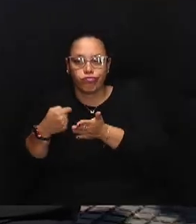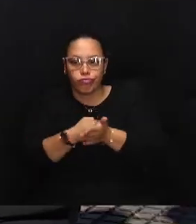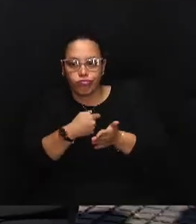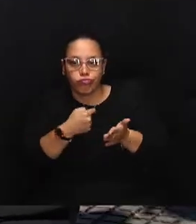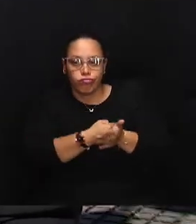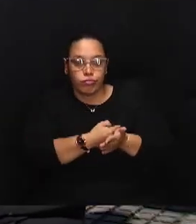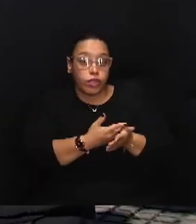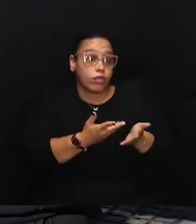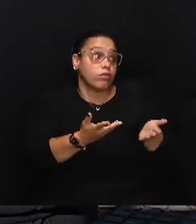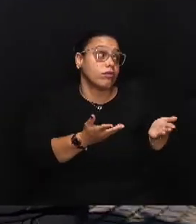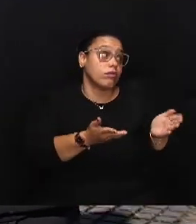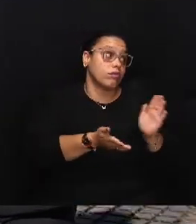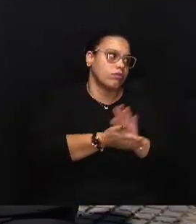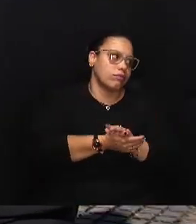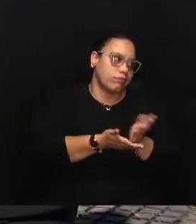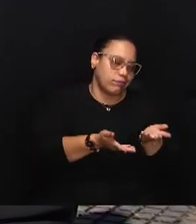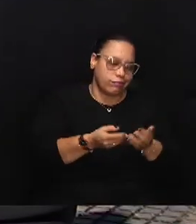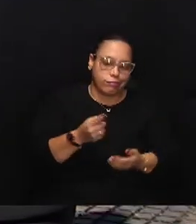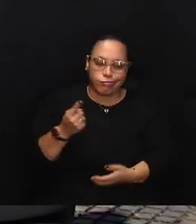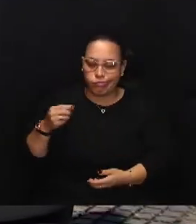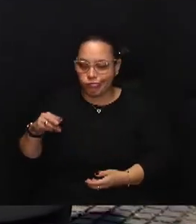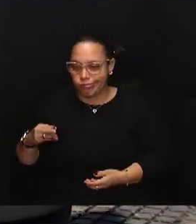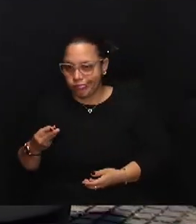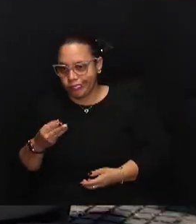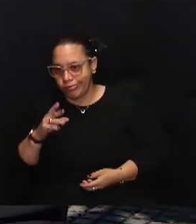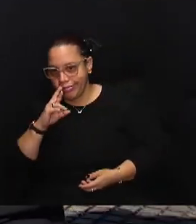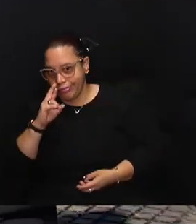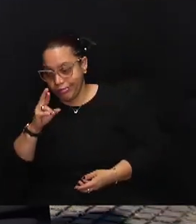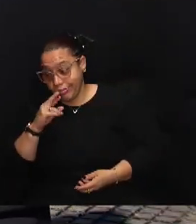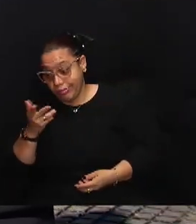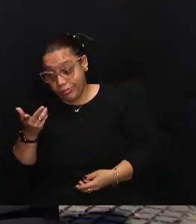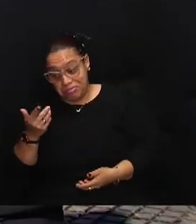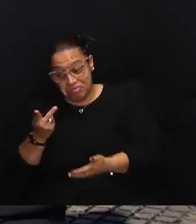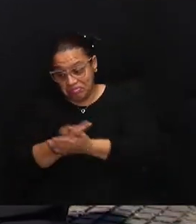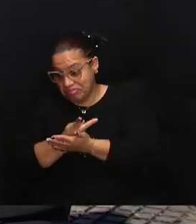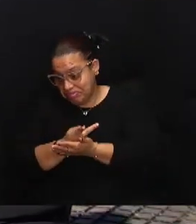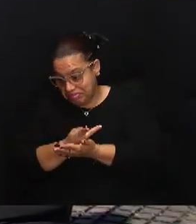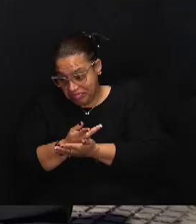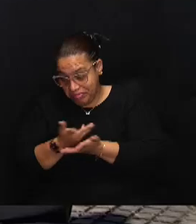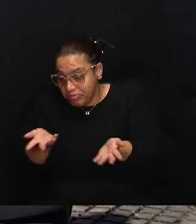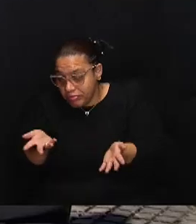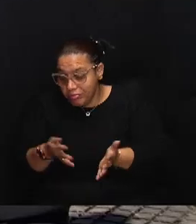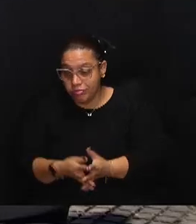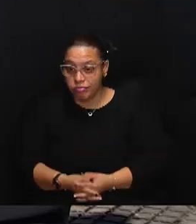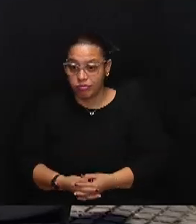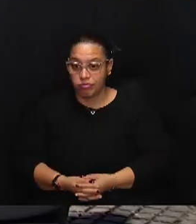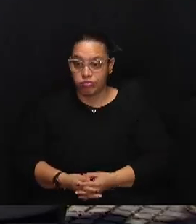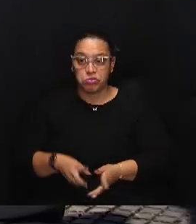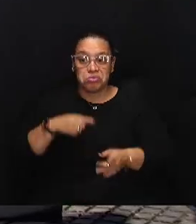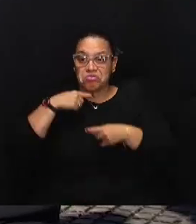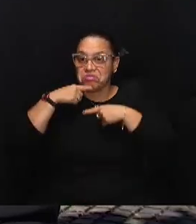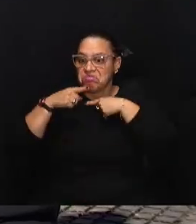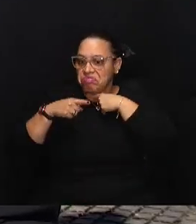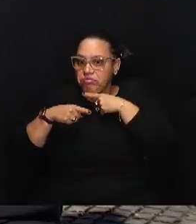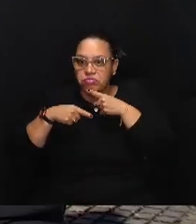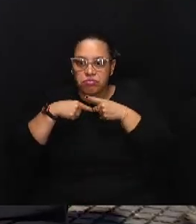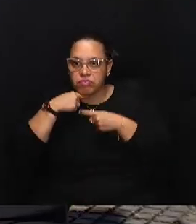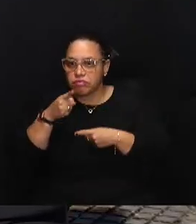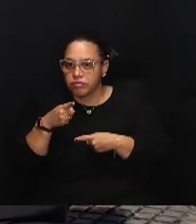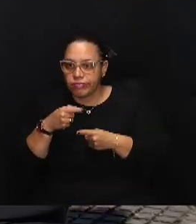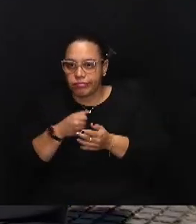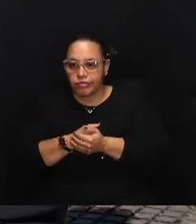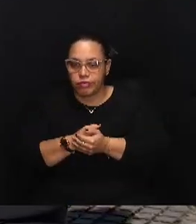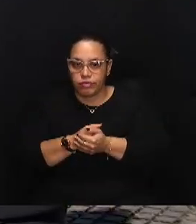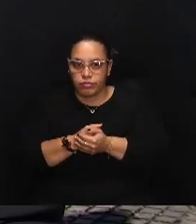cedo. Tem 1 milhão de respostas e 1 milhão de incertezas junto com as respostas, né? Não tem ninguém que, como